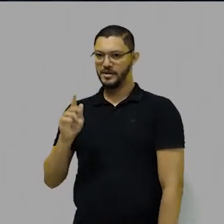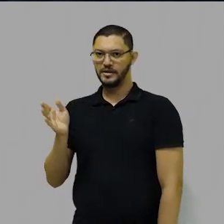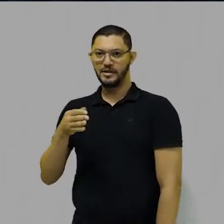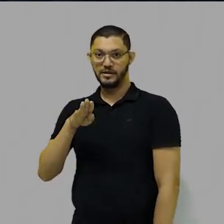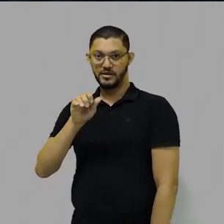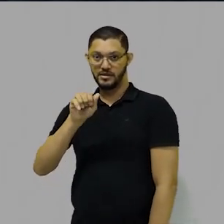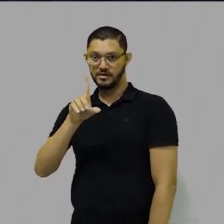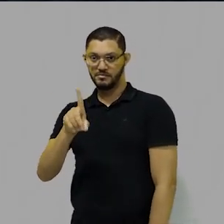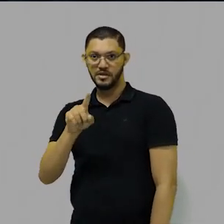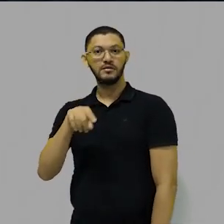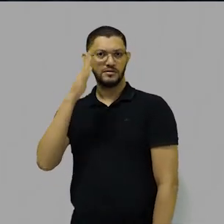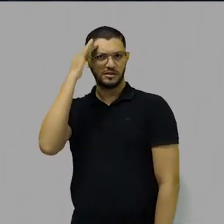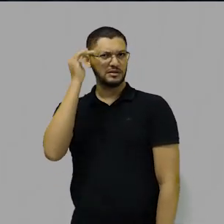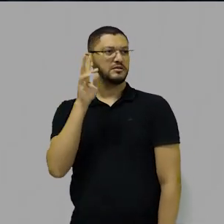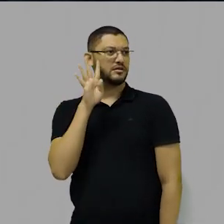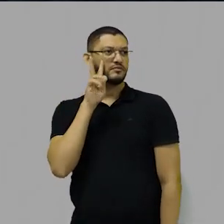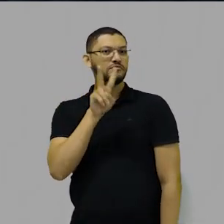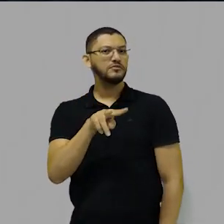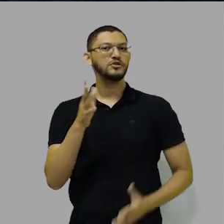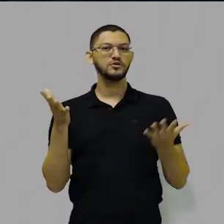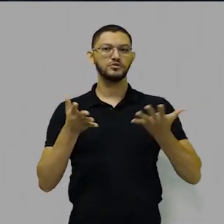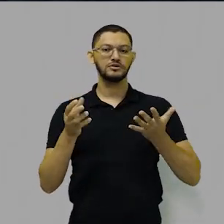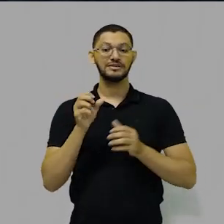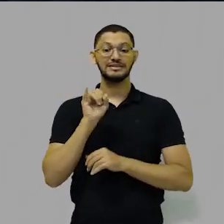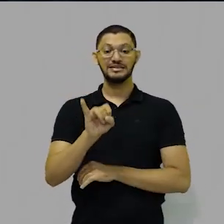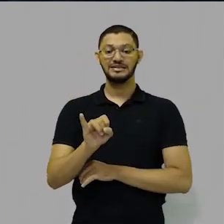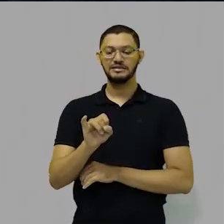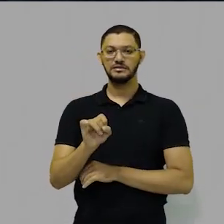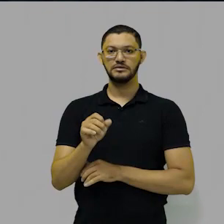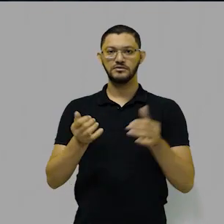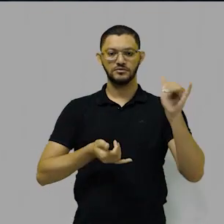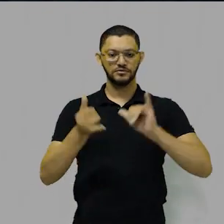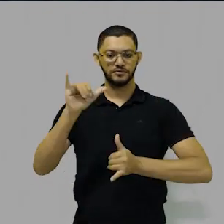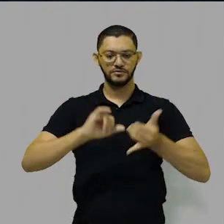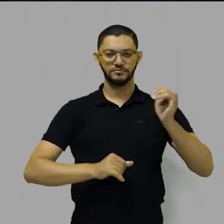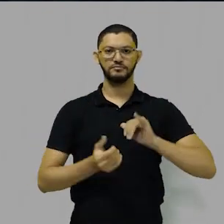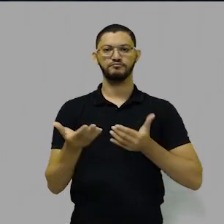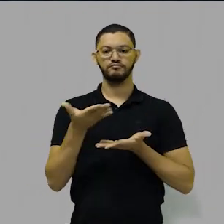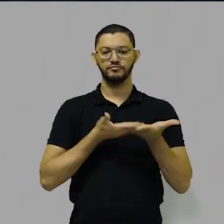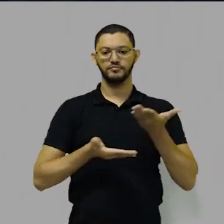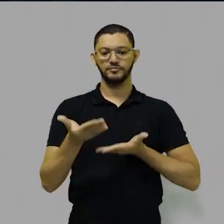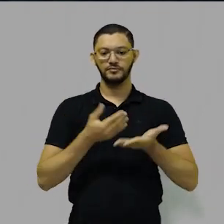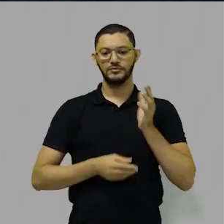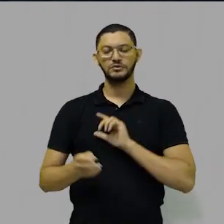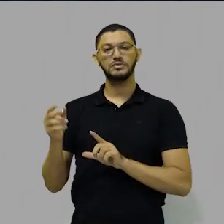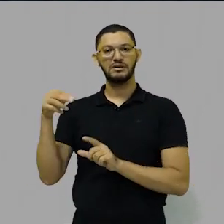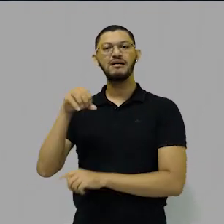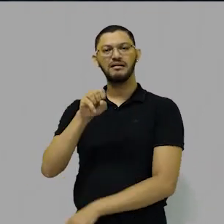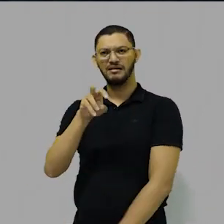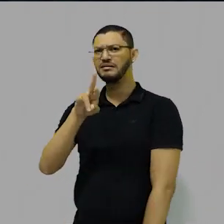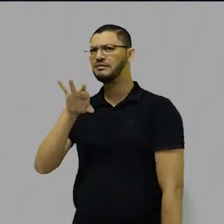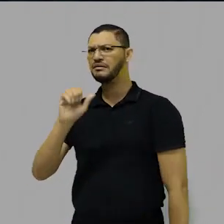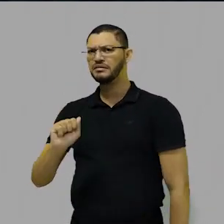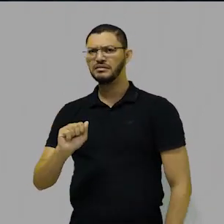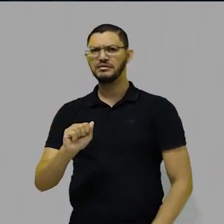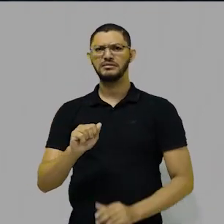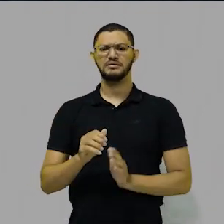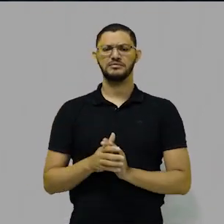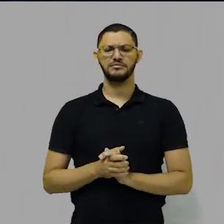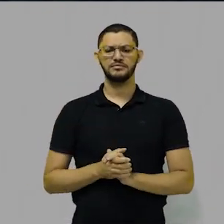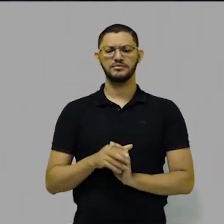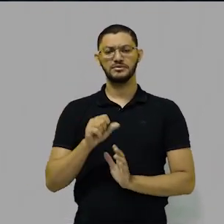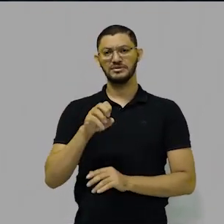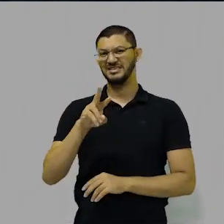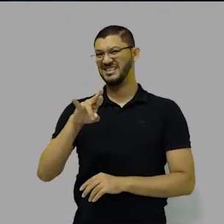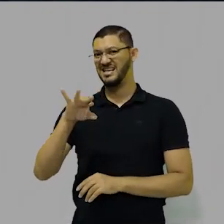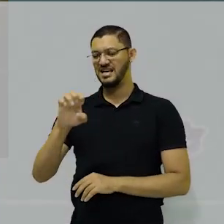já devem ter assistido. E assim, quando se fala de química, se relaciona muito com essa série. Só que essa série, o